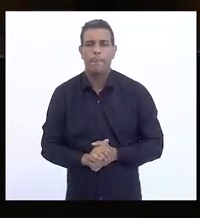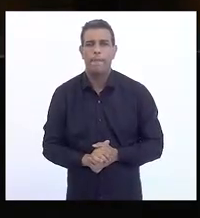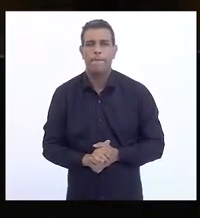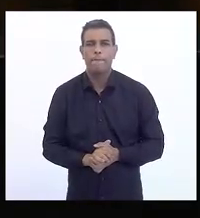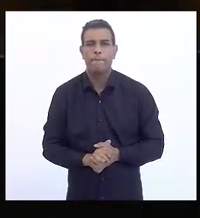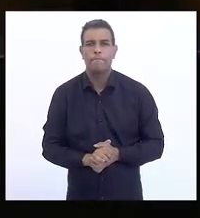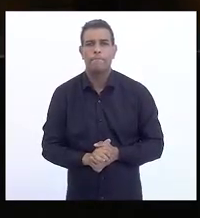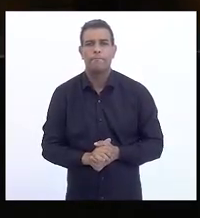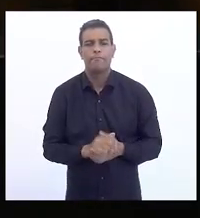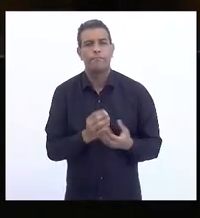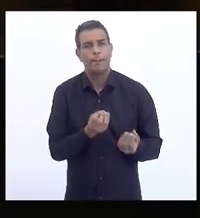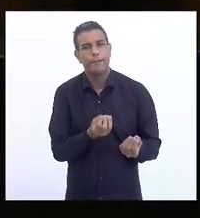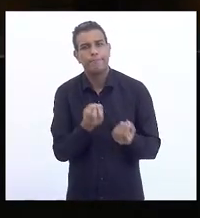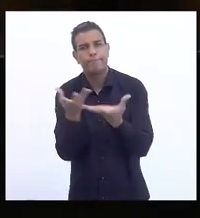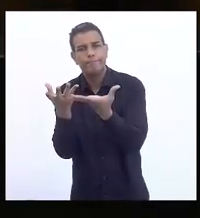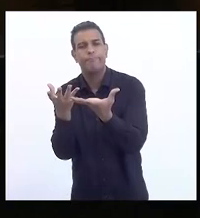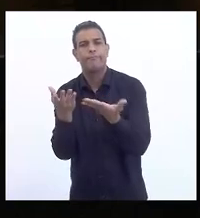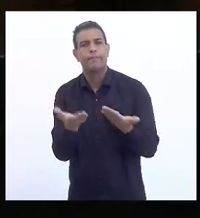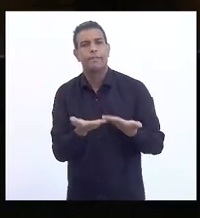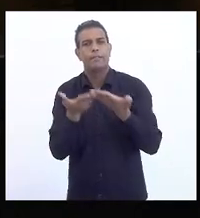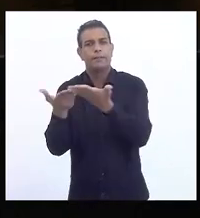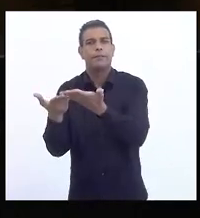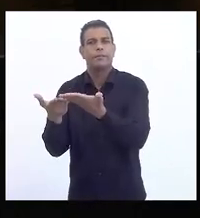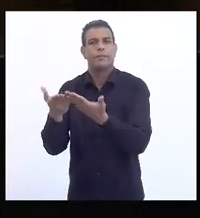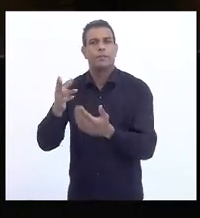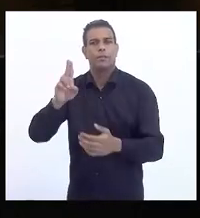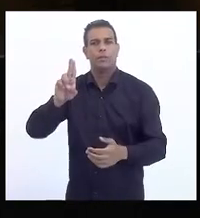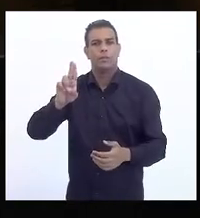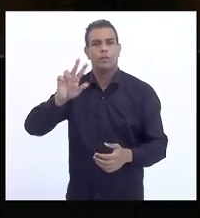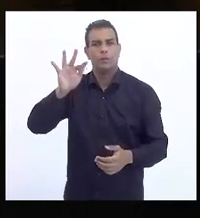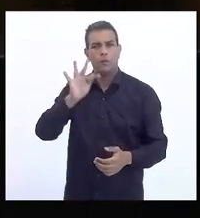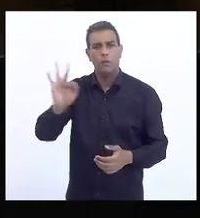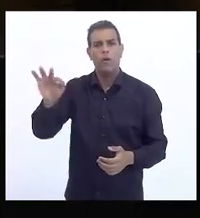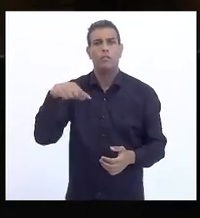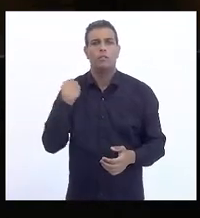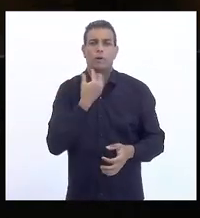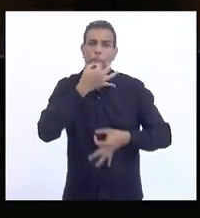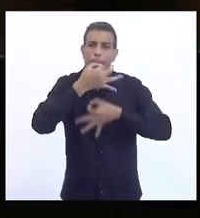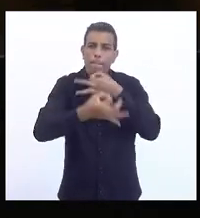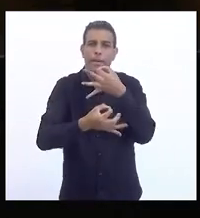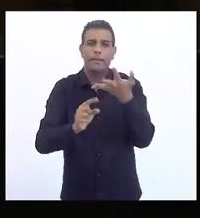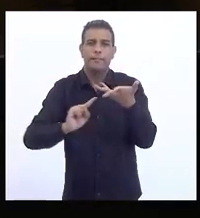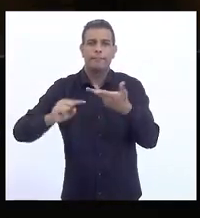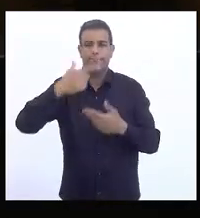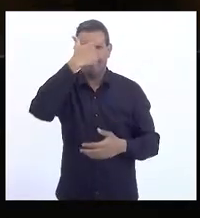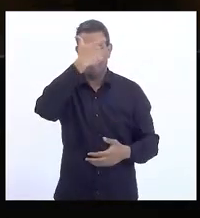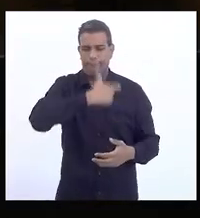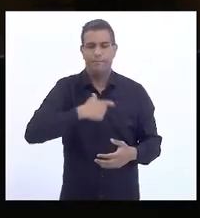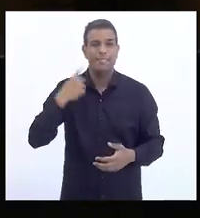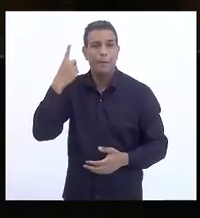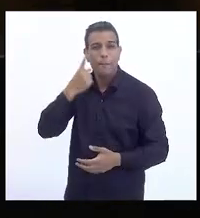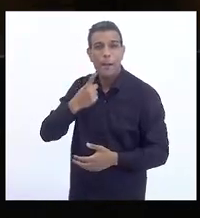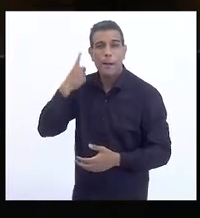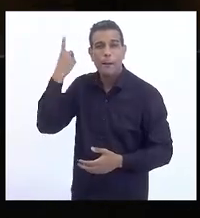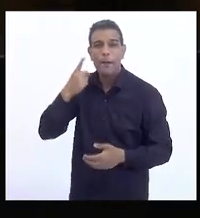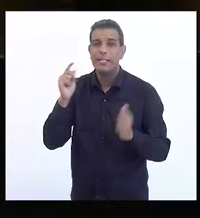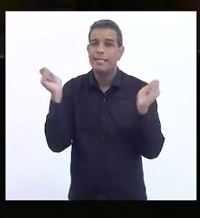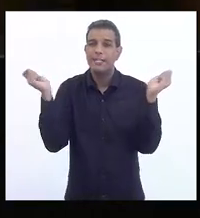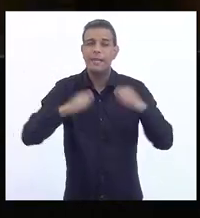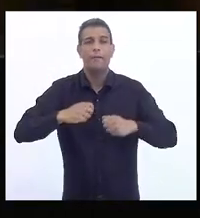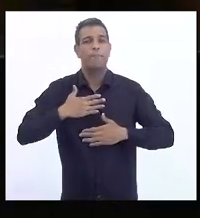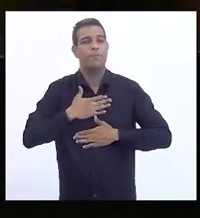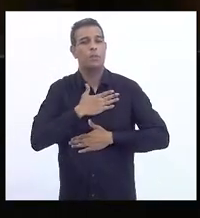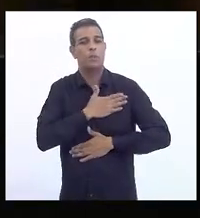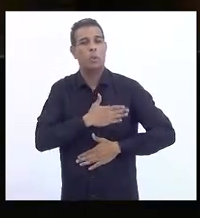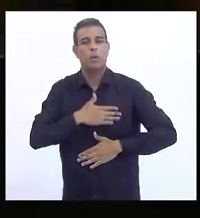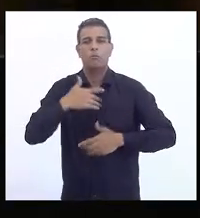muito dinheiro para a União. Há um entendimento, e é aqui uma opinião de um parlamentar que apenas gosta